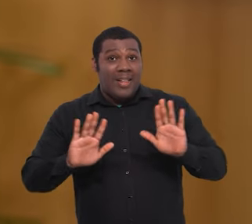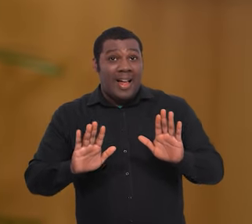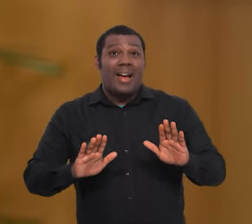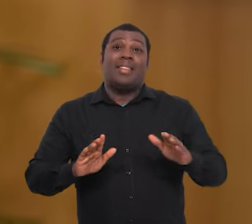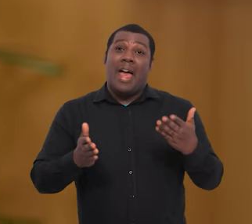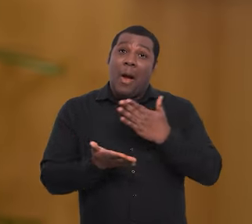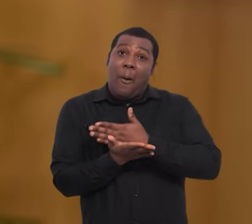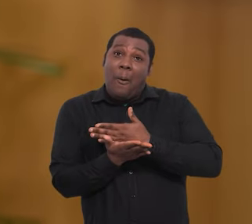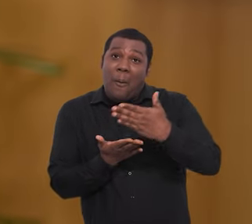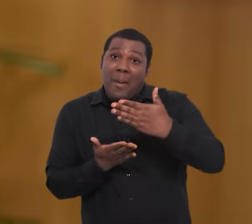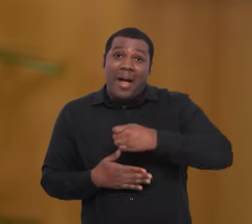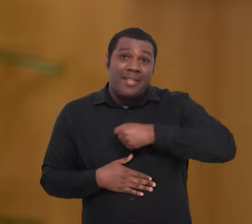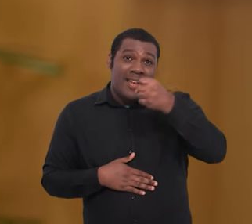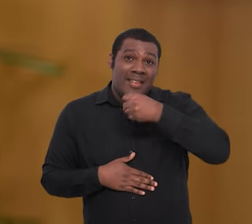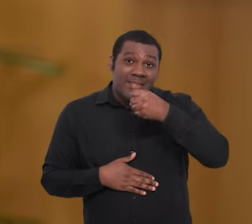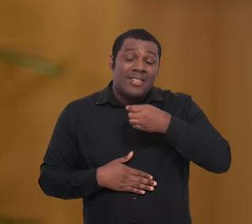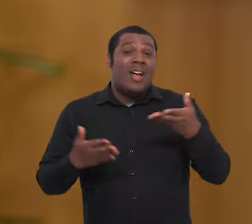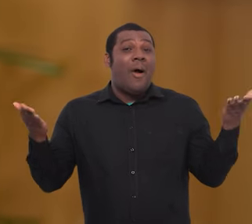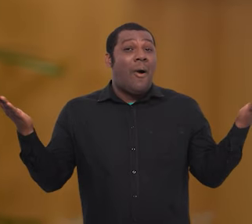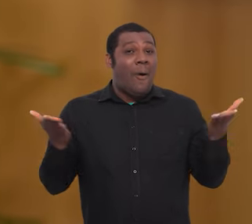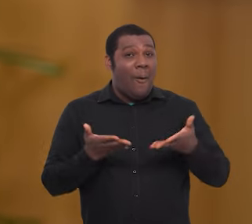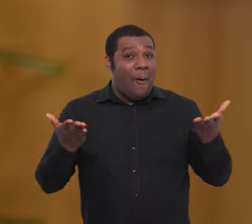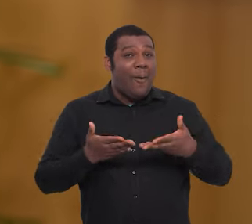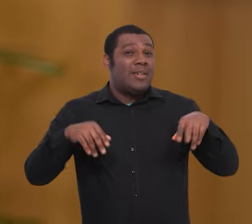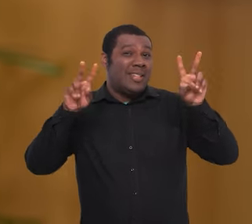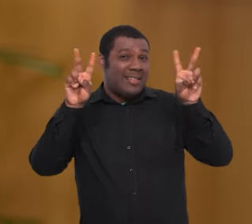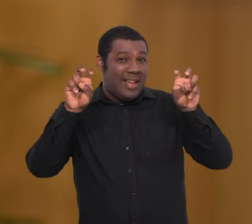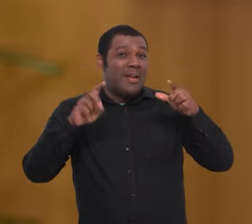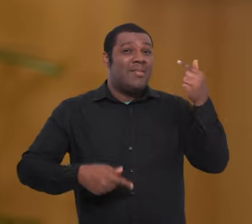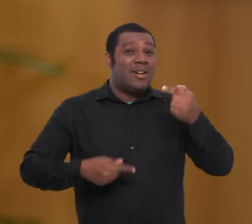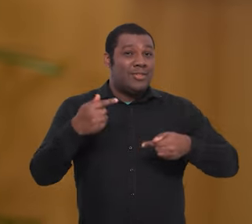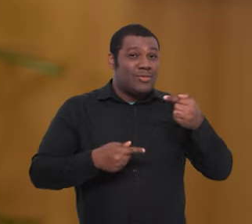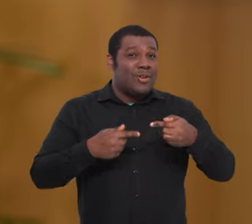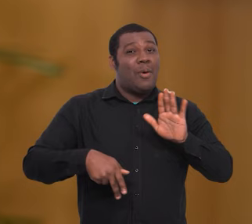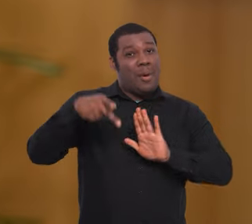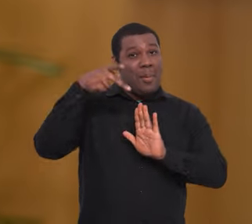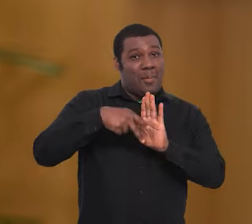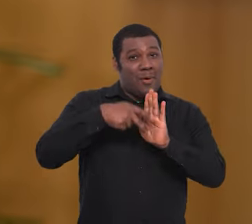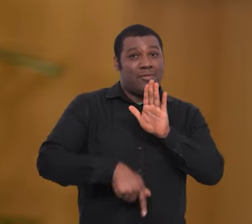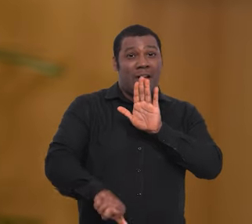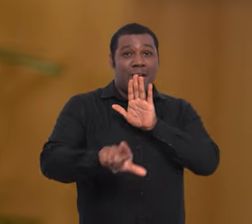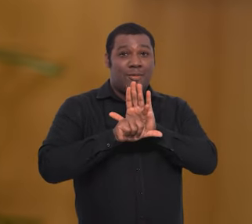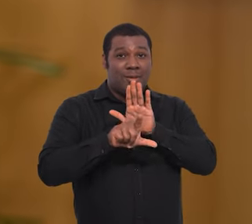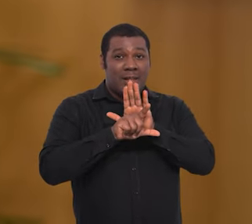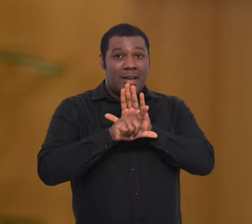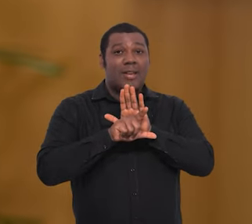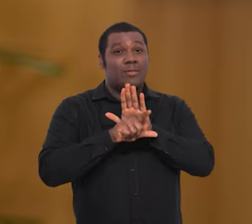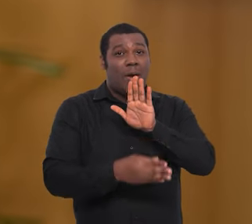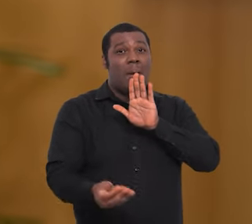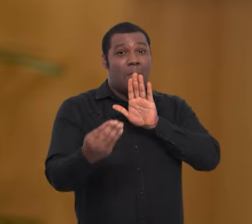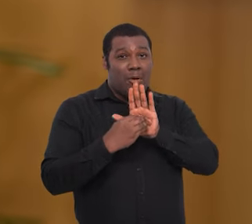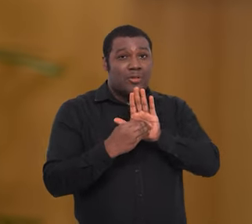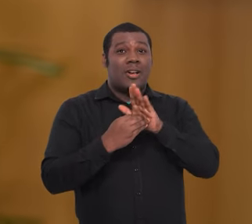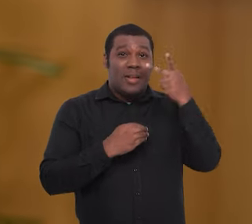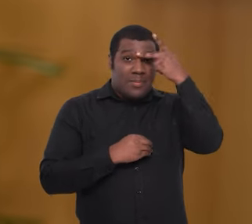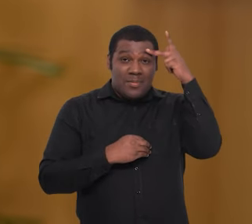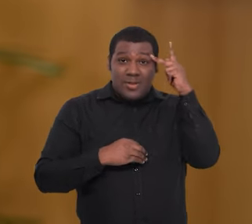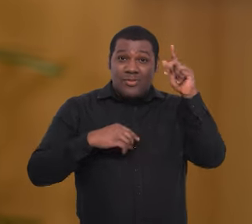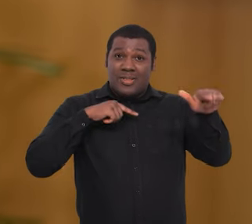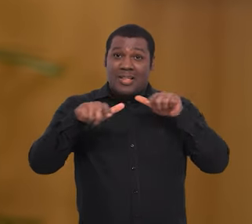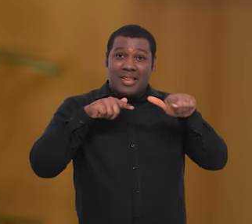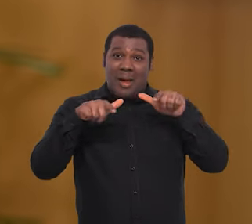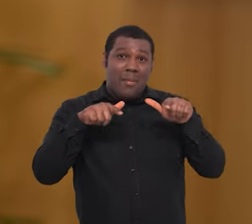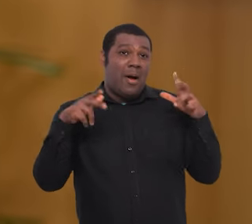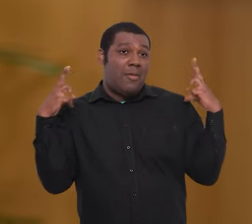Olá o Brasil em Pauta está no ar e hoje vamos mergulhar no debate sobre o projeto de lei que regulamenta o trabalho dos motoristas